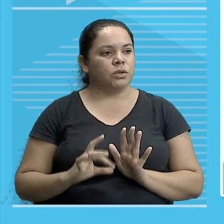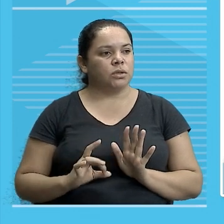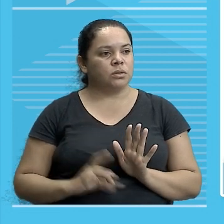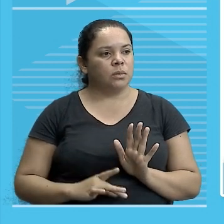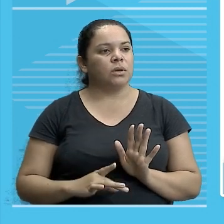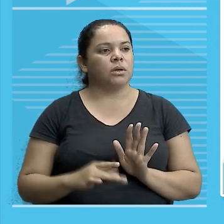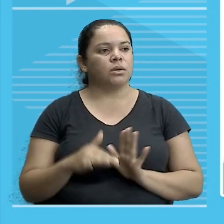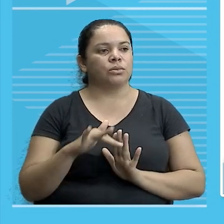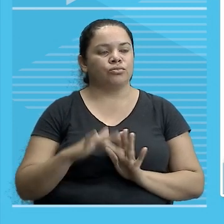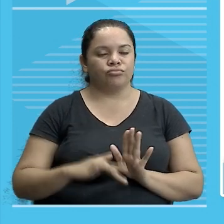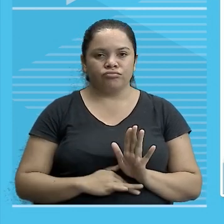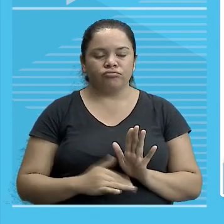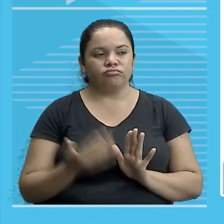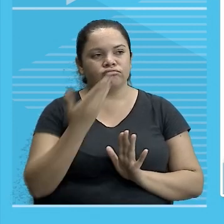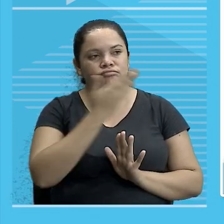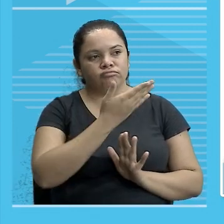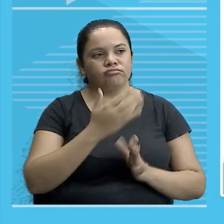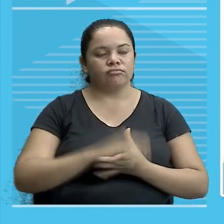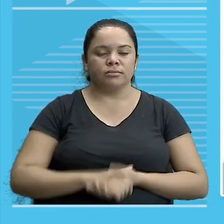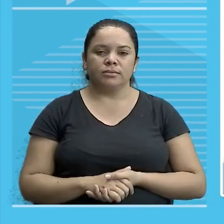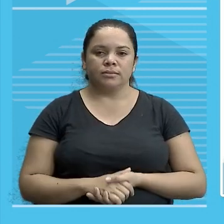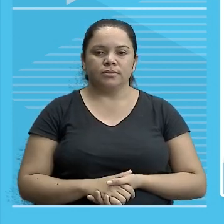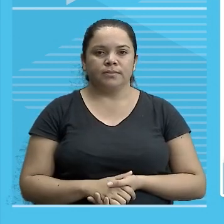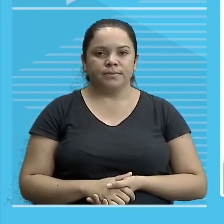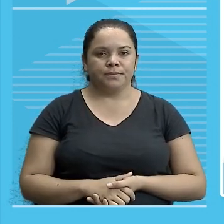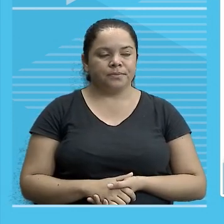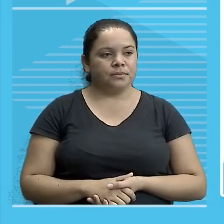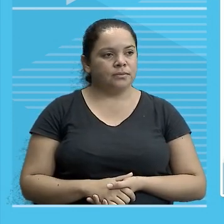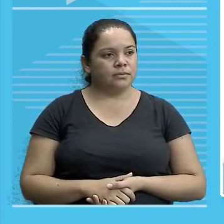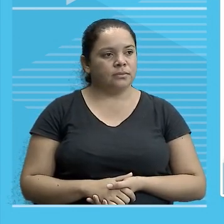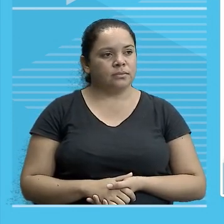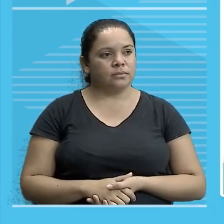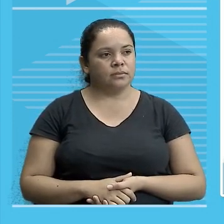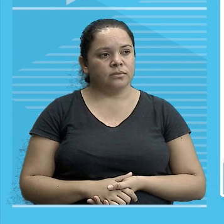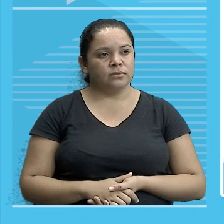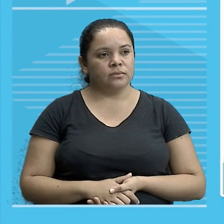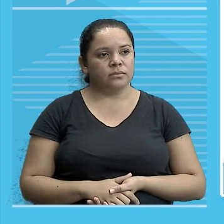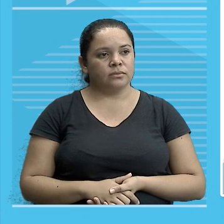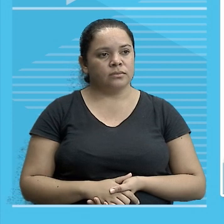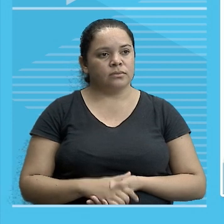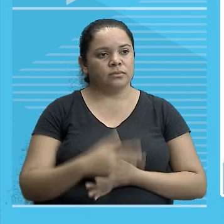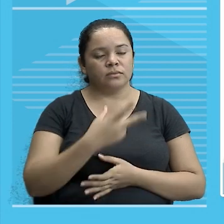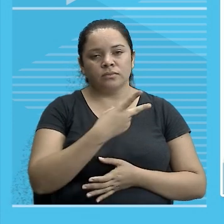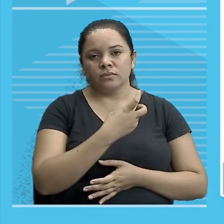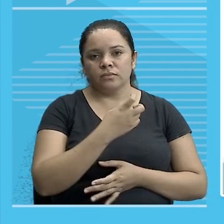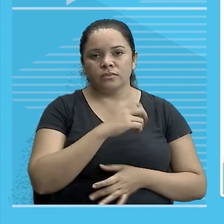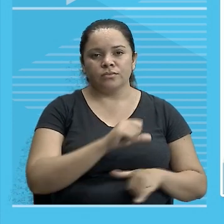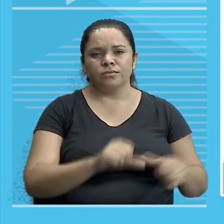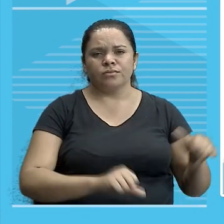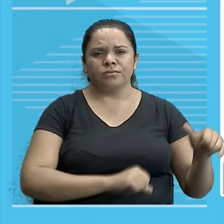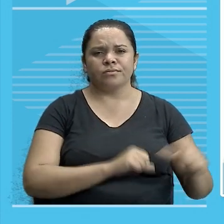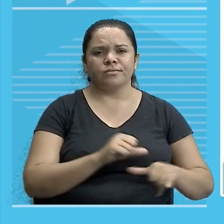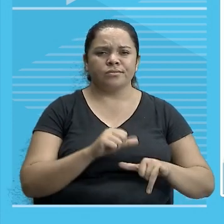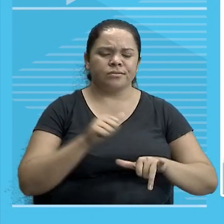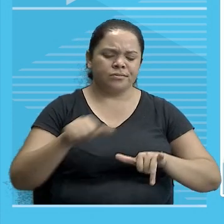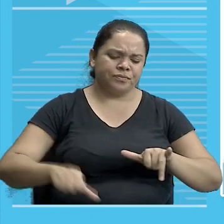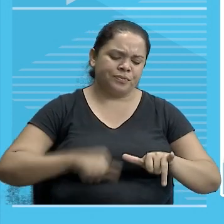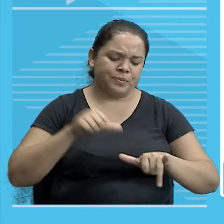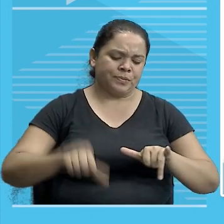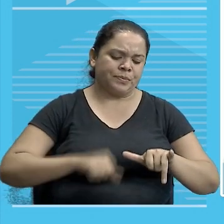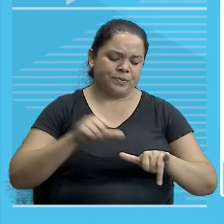emulsificação das gorduras. Perceba que não há modificação química, não há